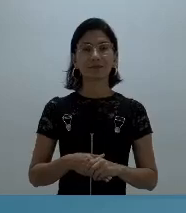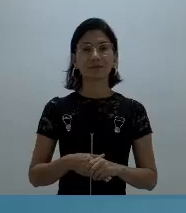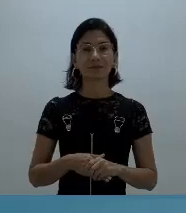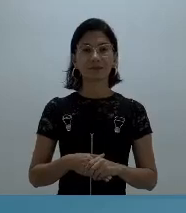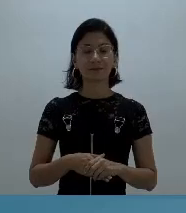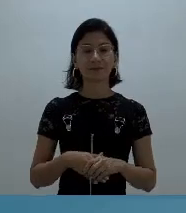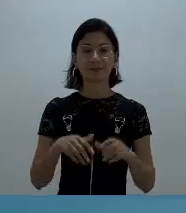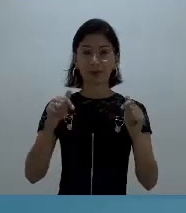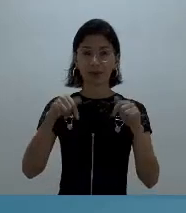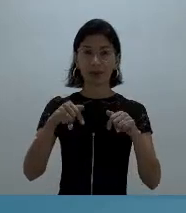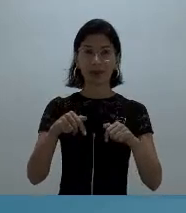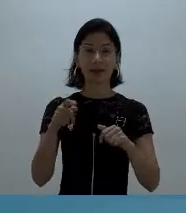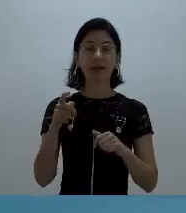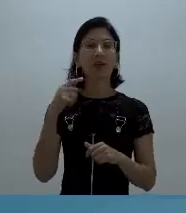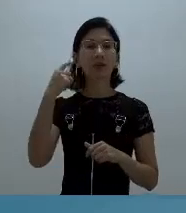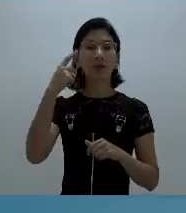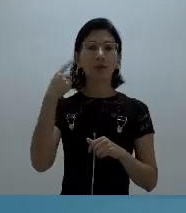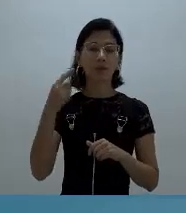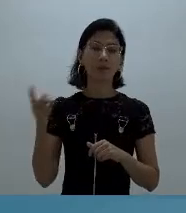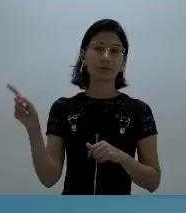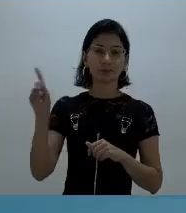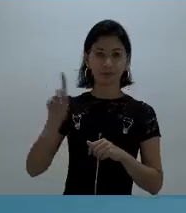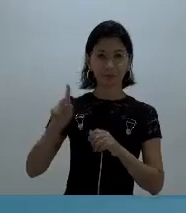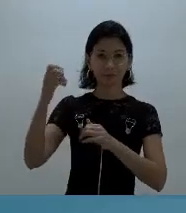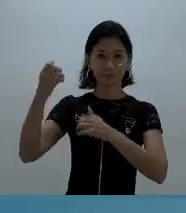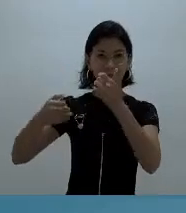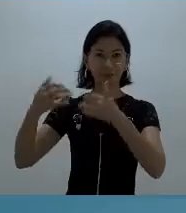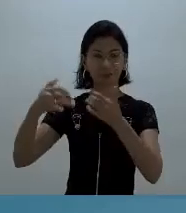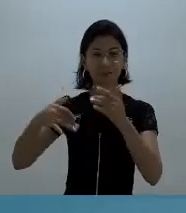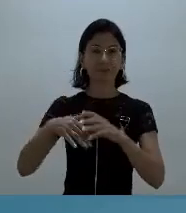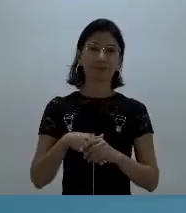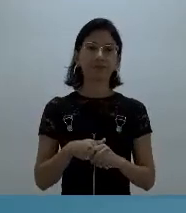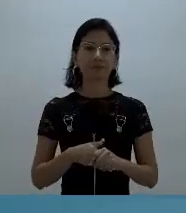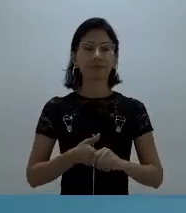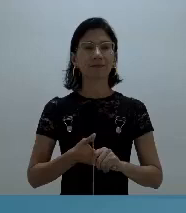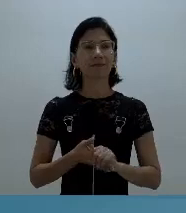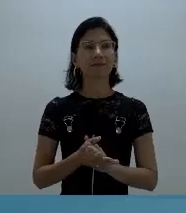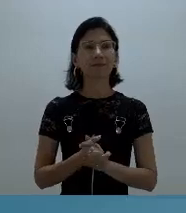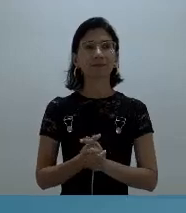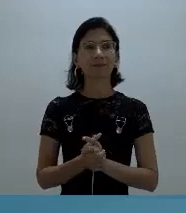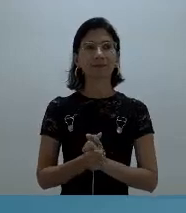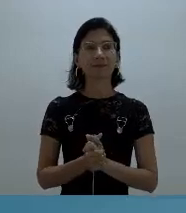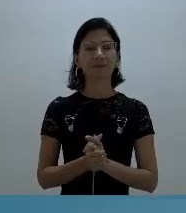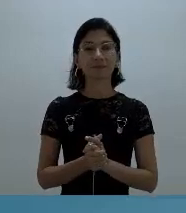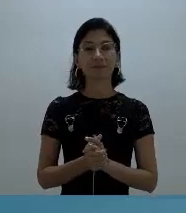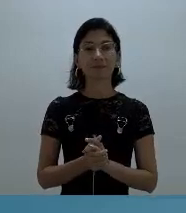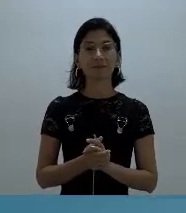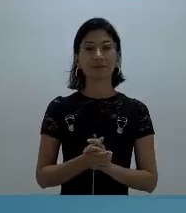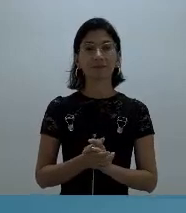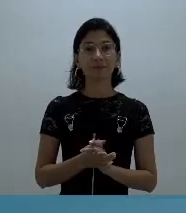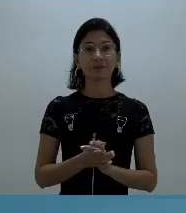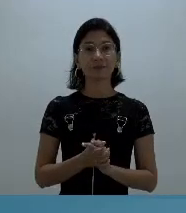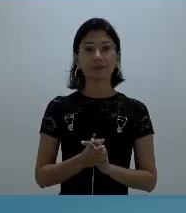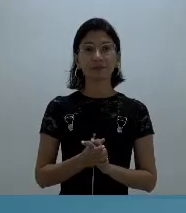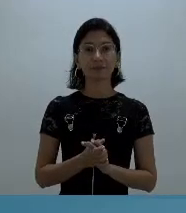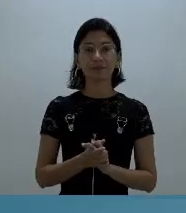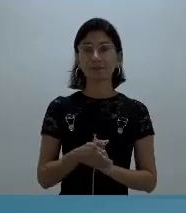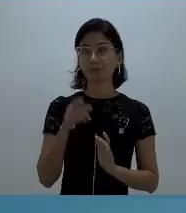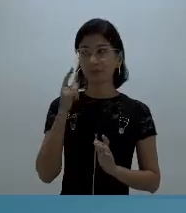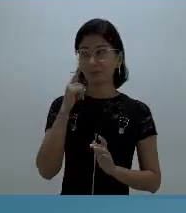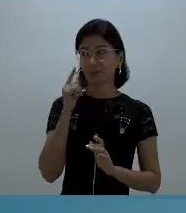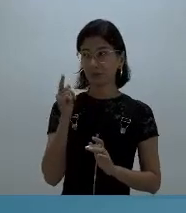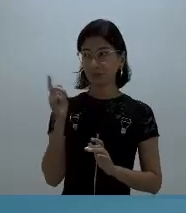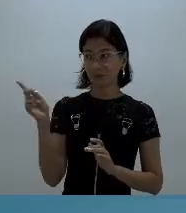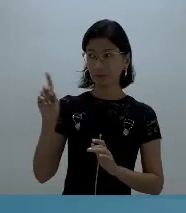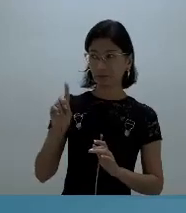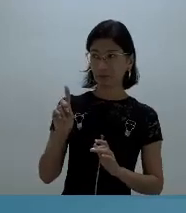é o vice-presidente, desembargador, sendo que vai relatar, né?